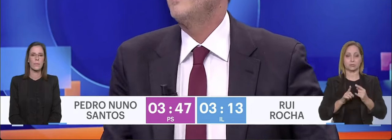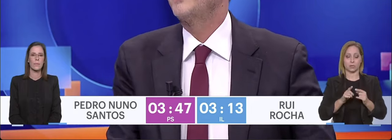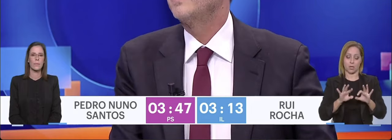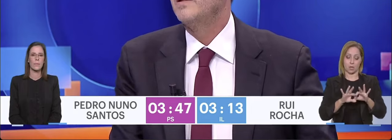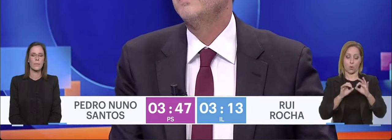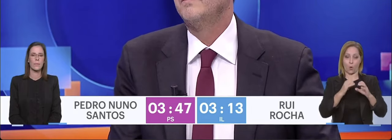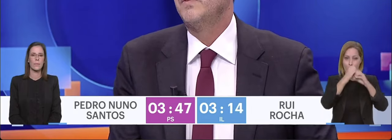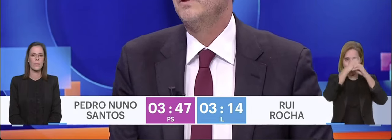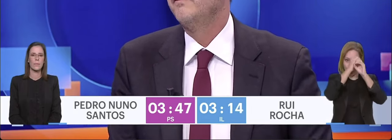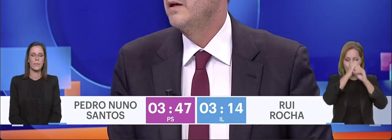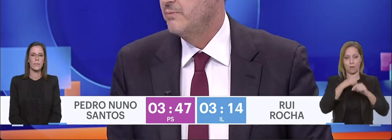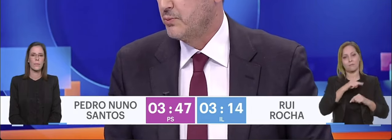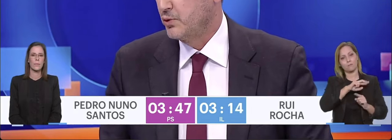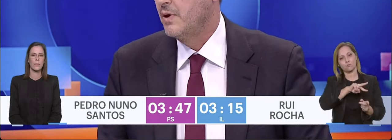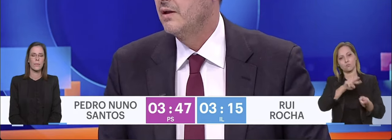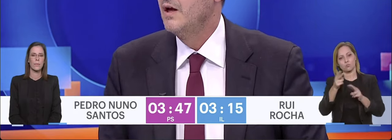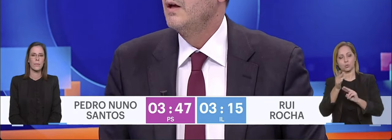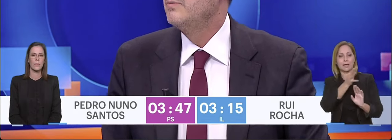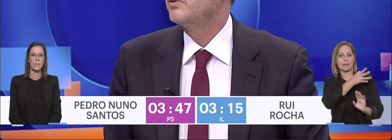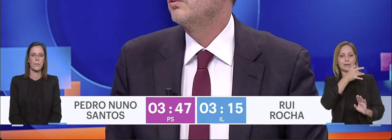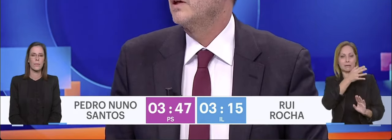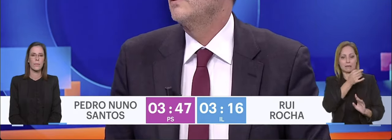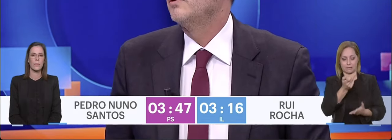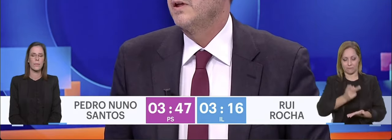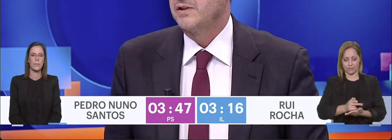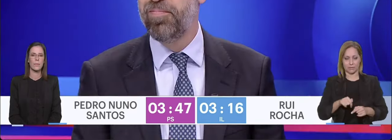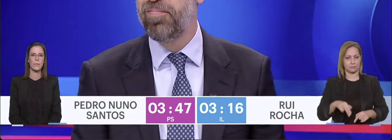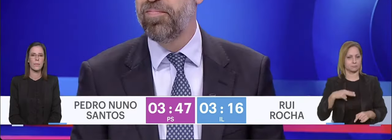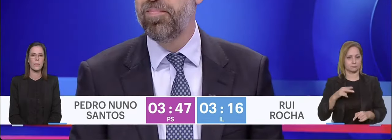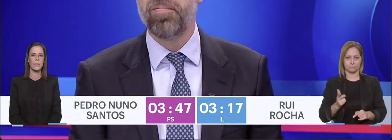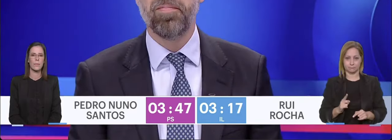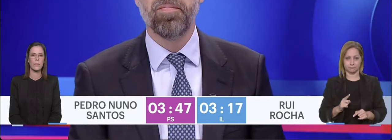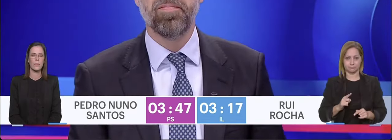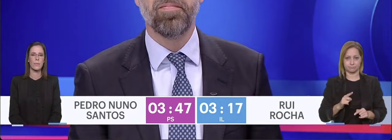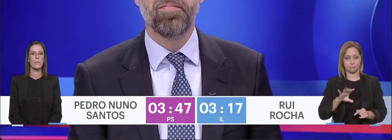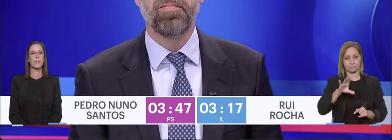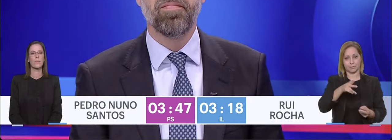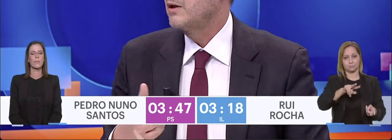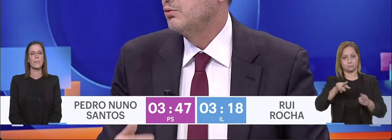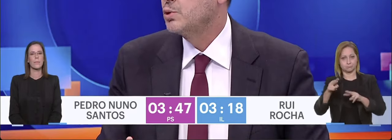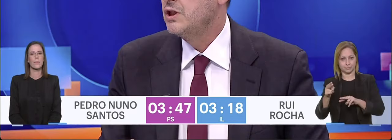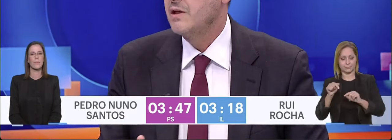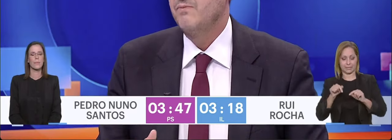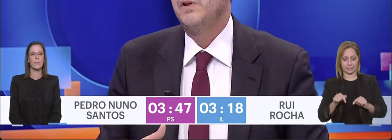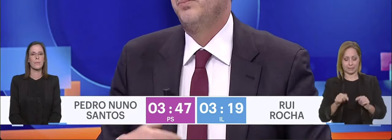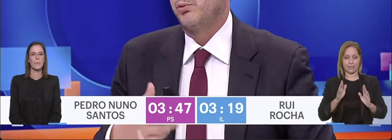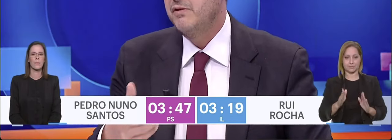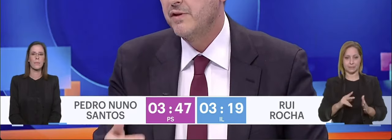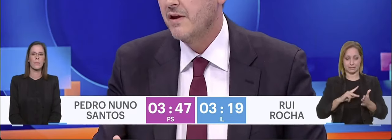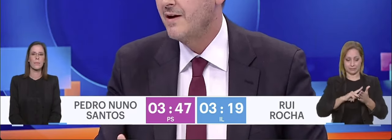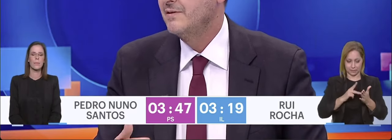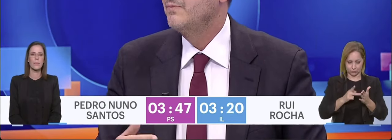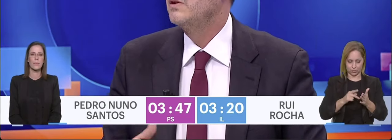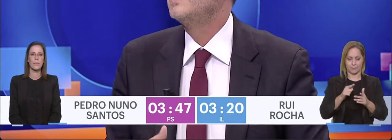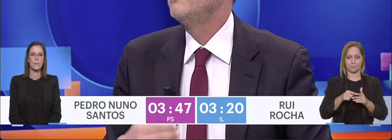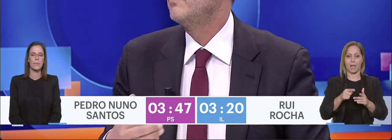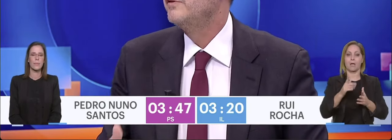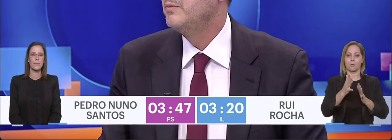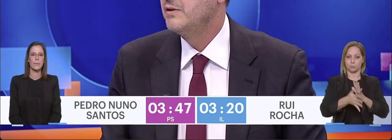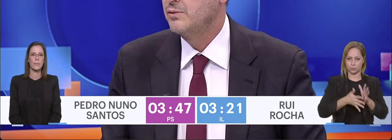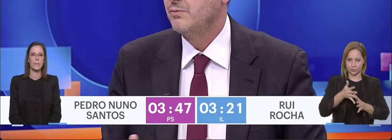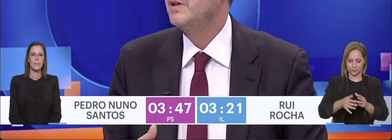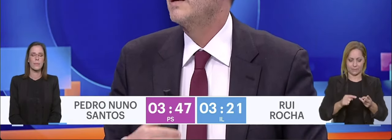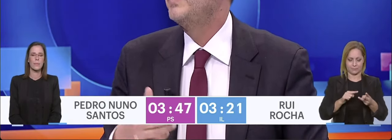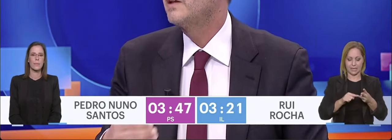fez vai para a Irlanda e não vem para Portugal e portanto o que é que acontece nós precisamos de Tecnologia de produtividade de